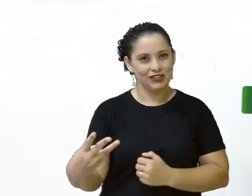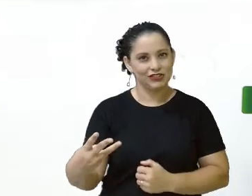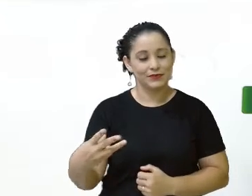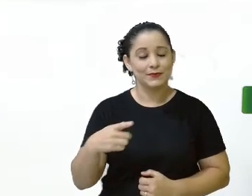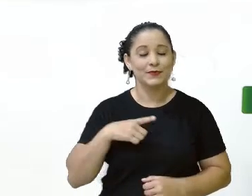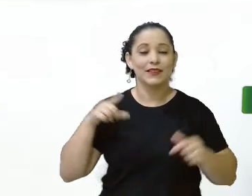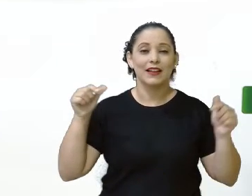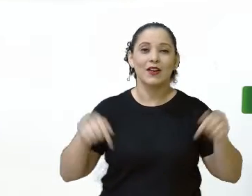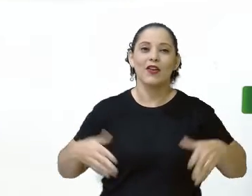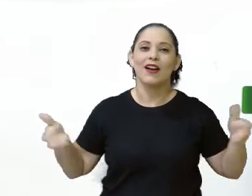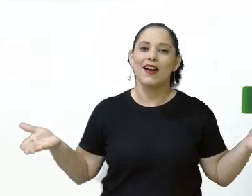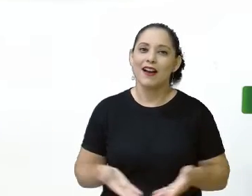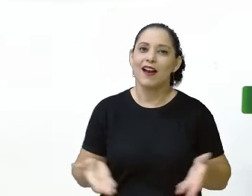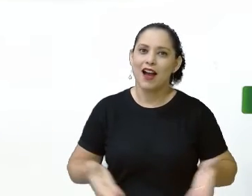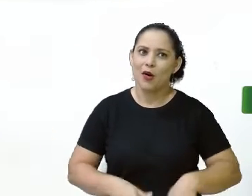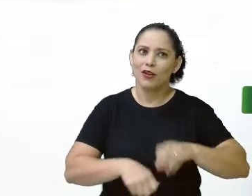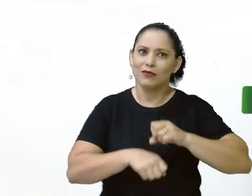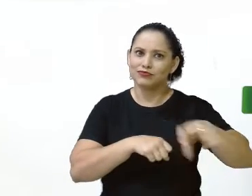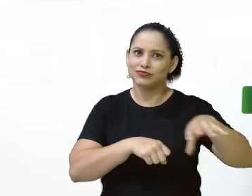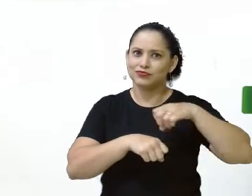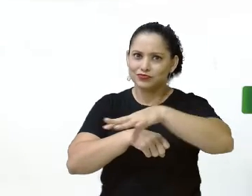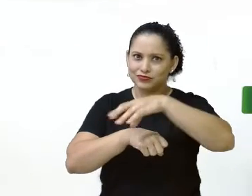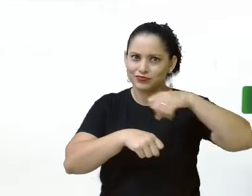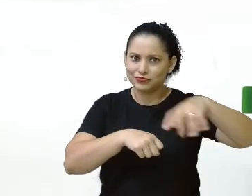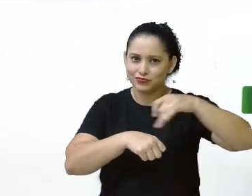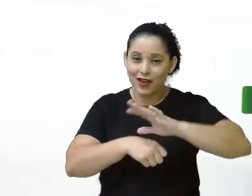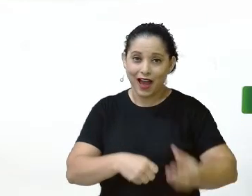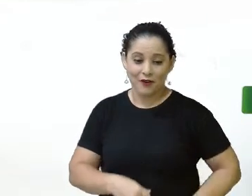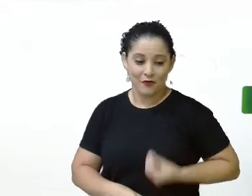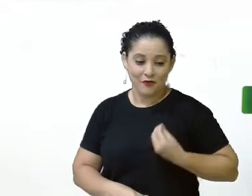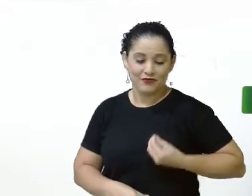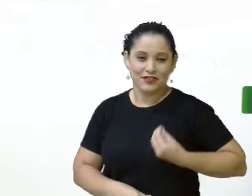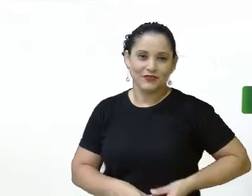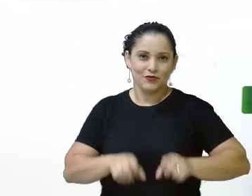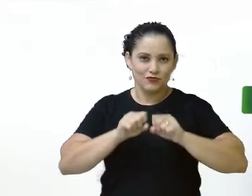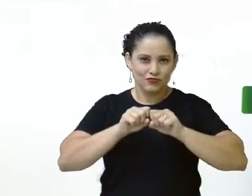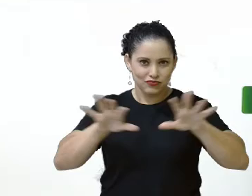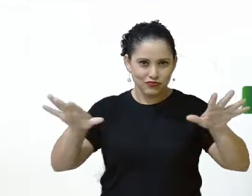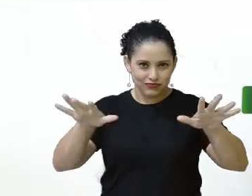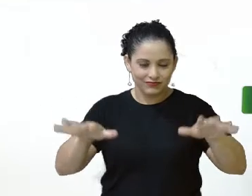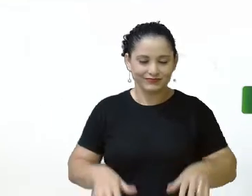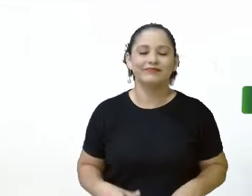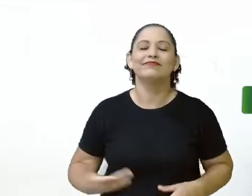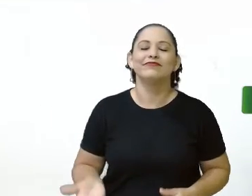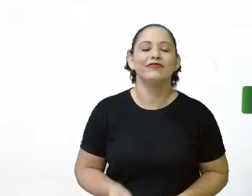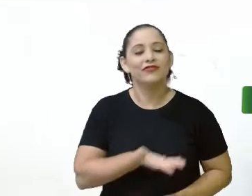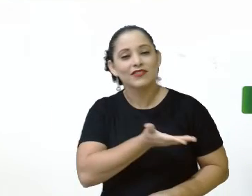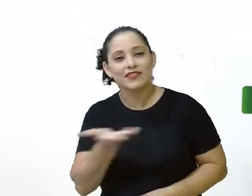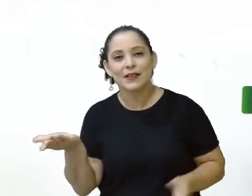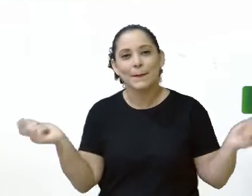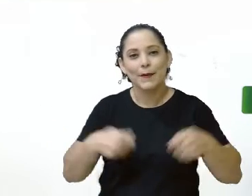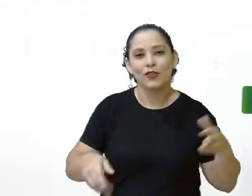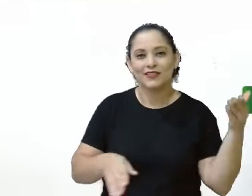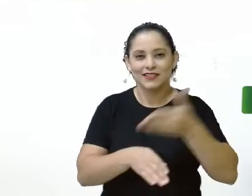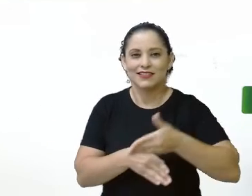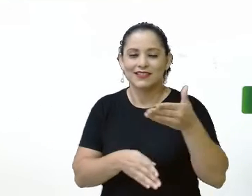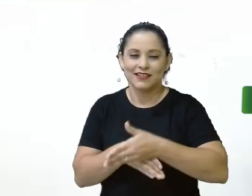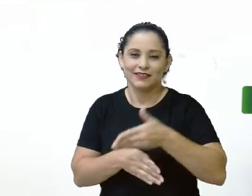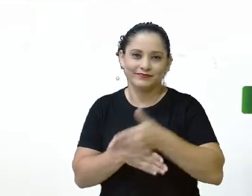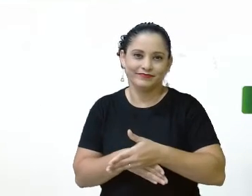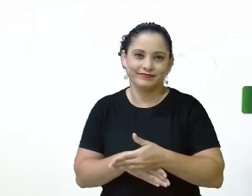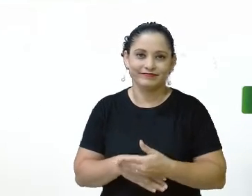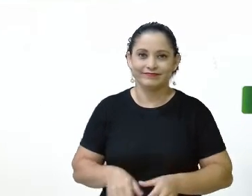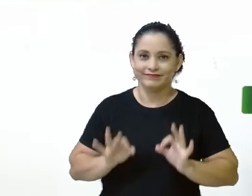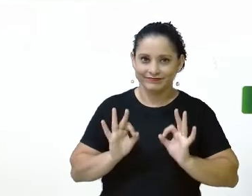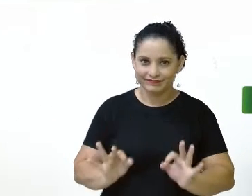22.3. Essa aula está sendo transmitida ao vivo, você vai ter acesso a ela tranquilamente. É só ir lá no canal